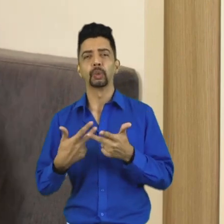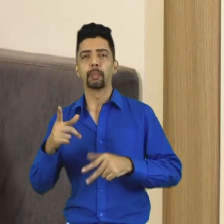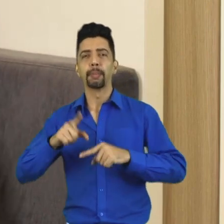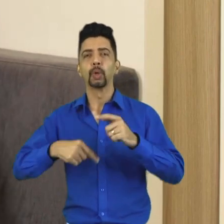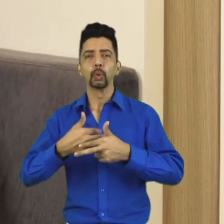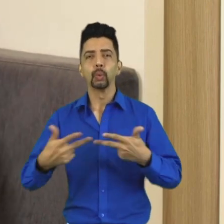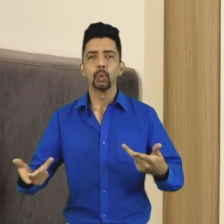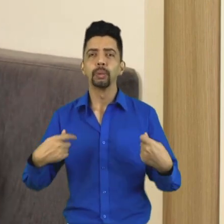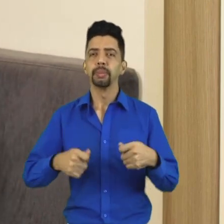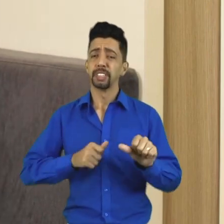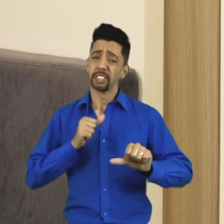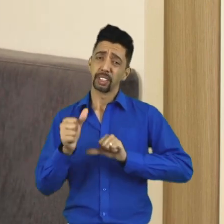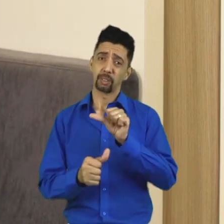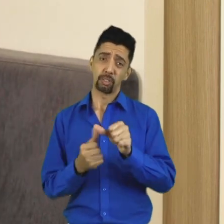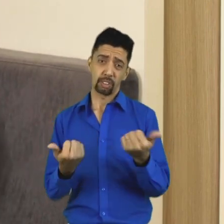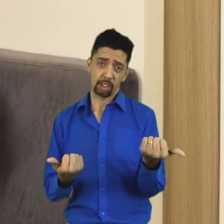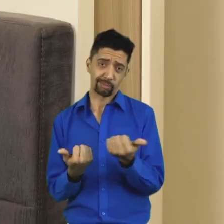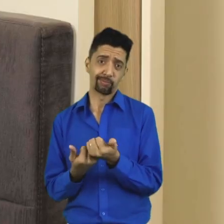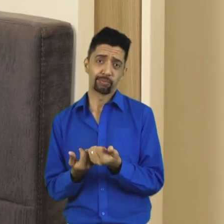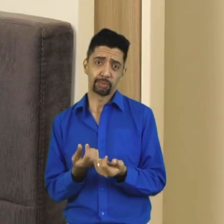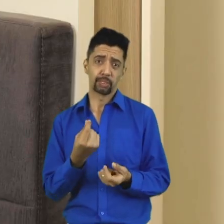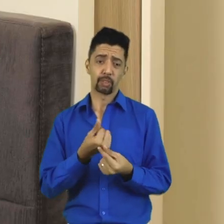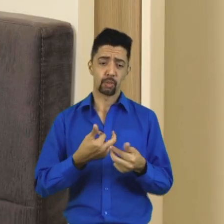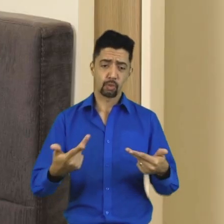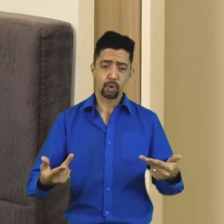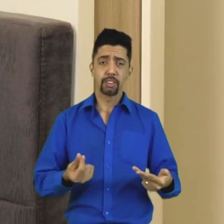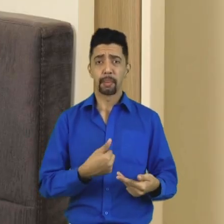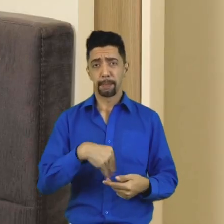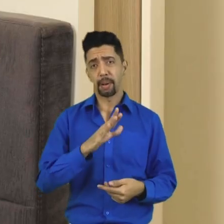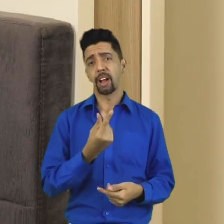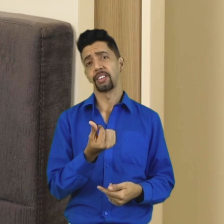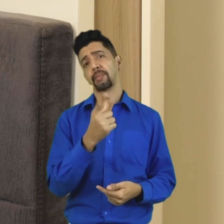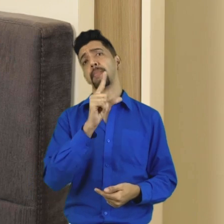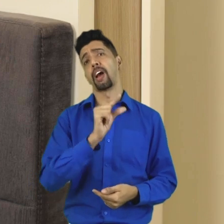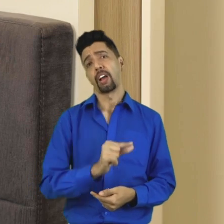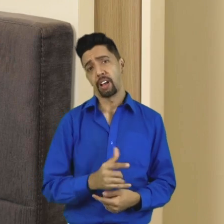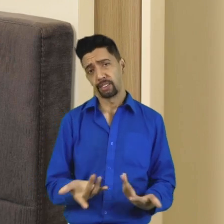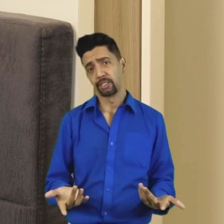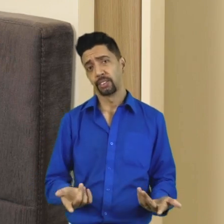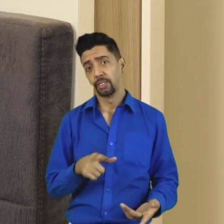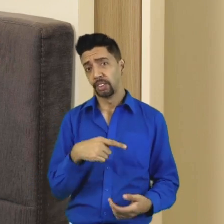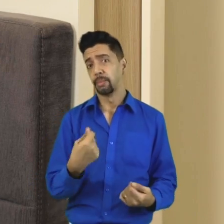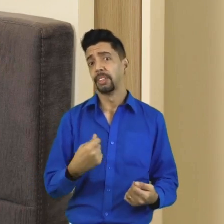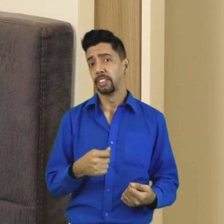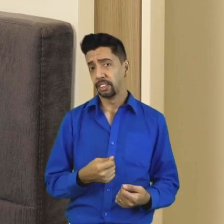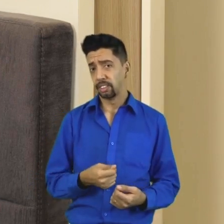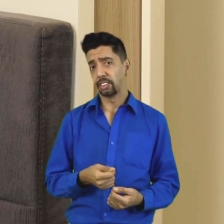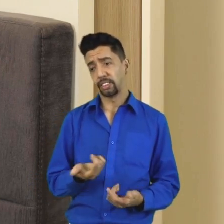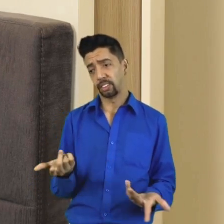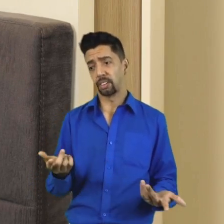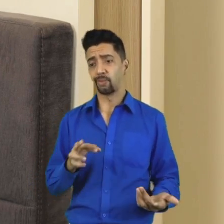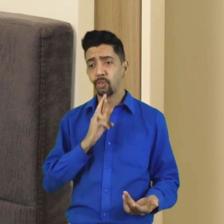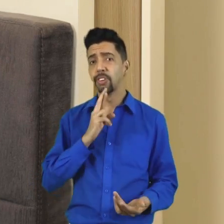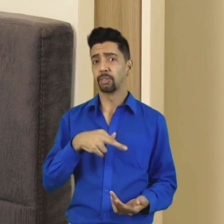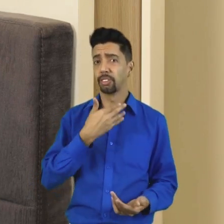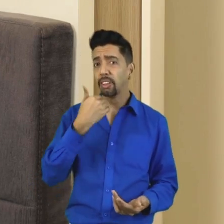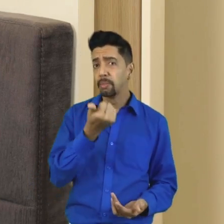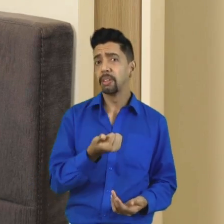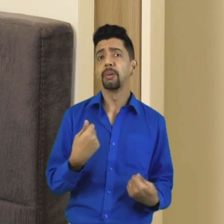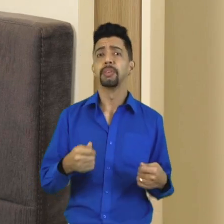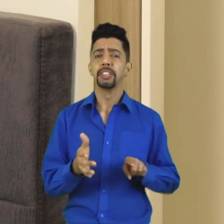compra mais saudável, sustentável. Isso tudo vai fazer você ter um resultado